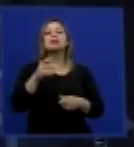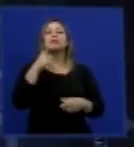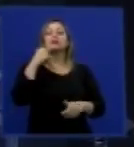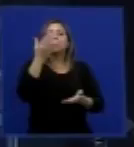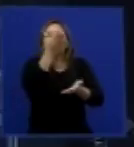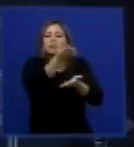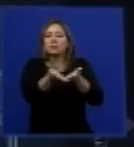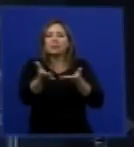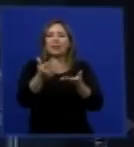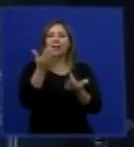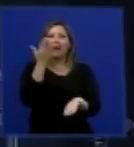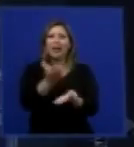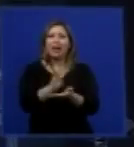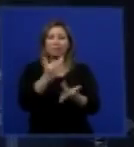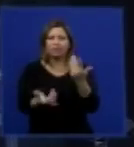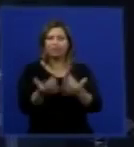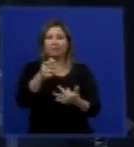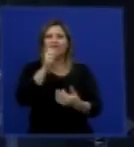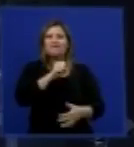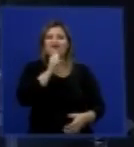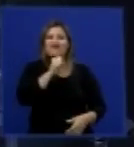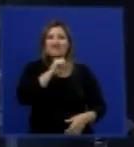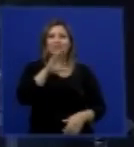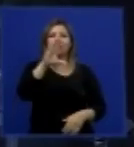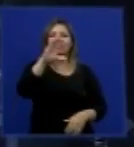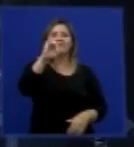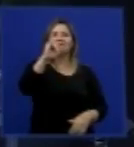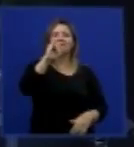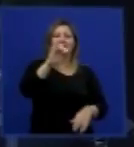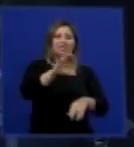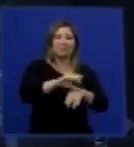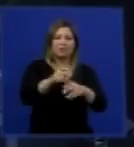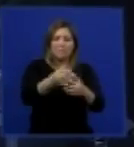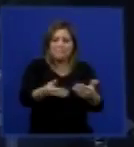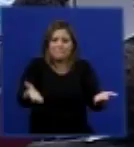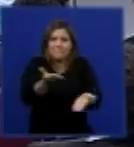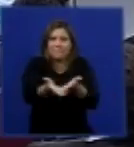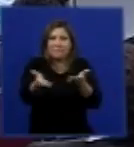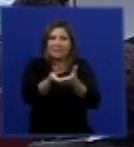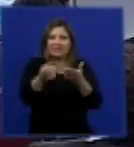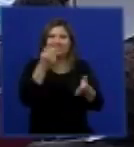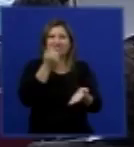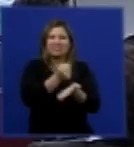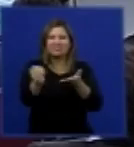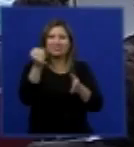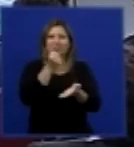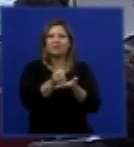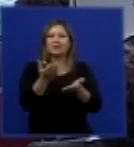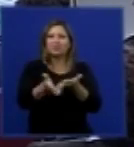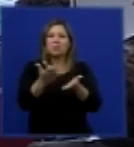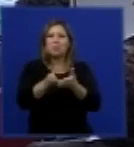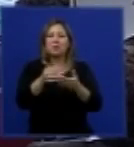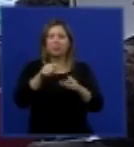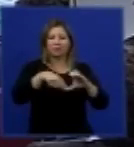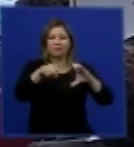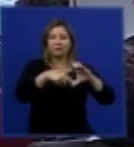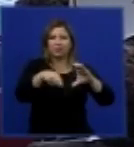são depois incorporadas na massa do cimento para se produzir